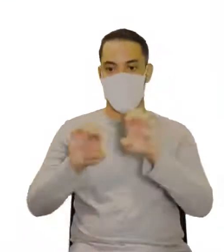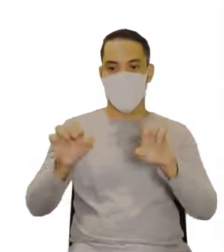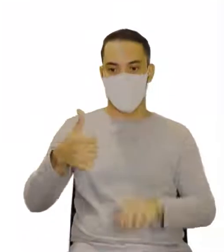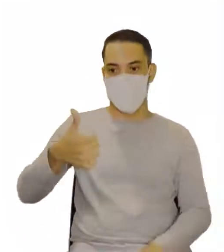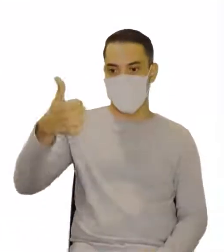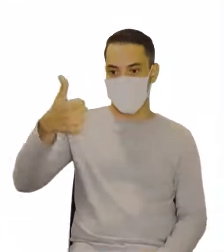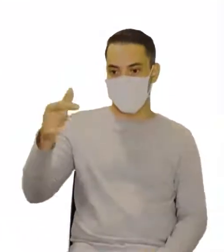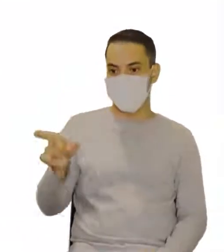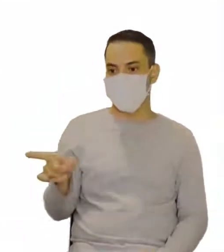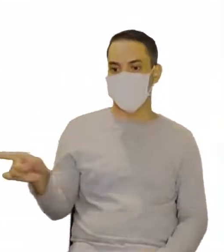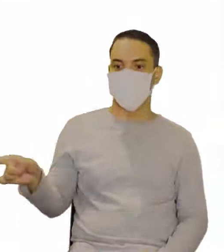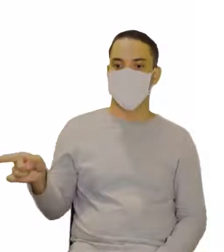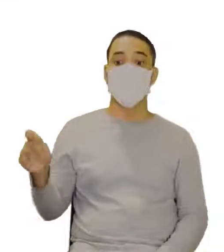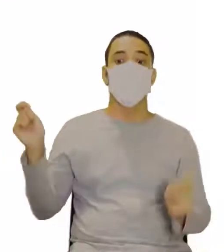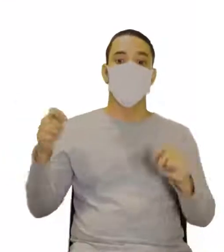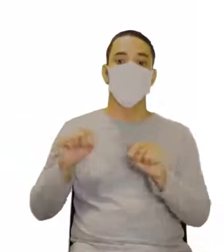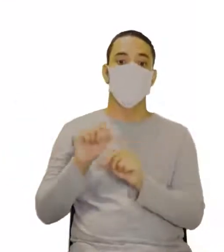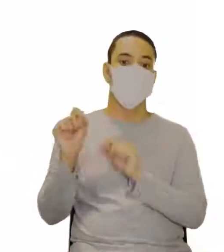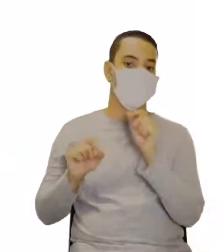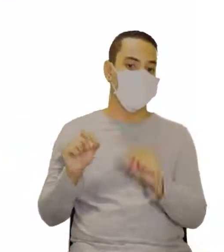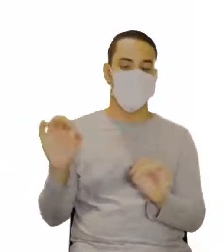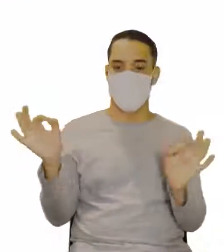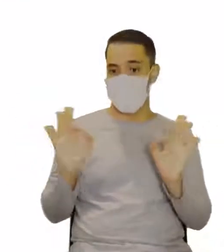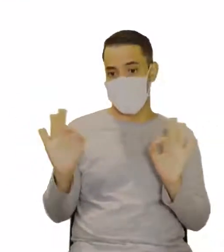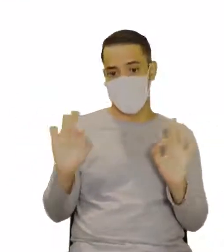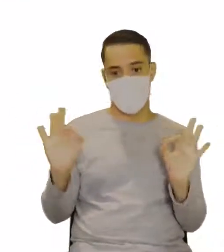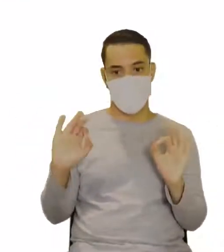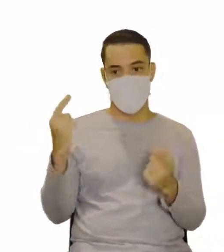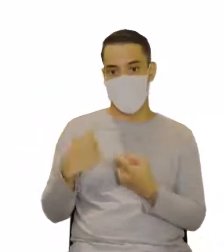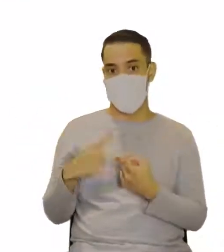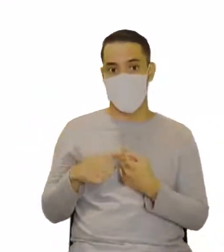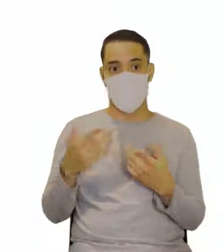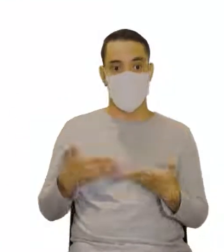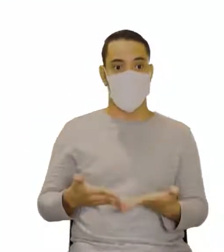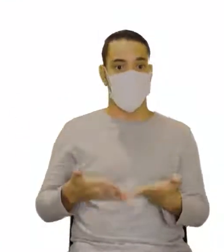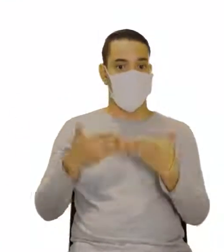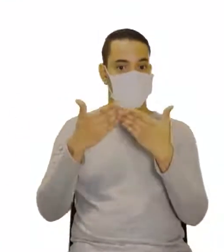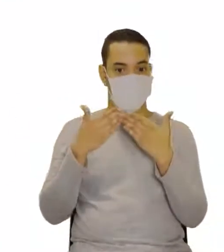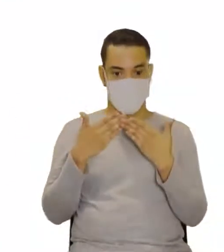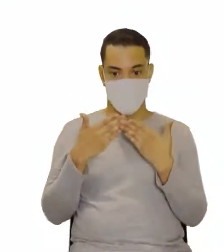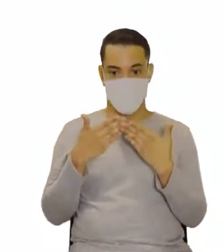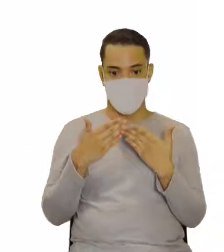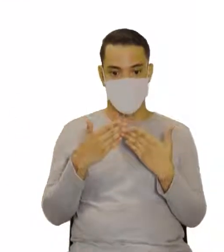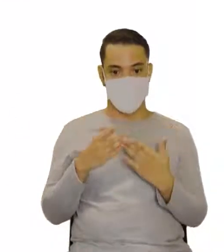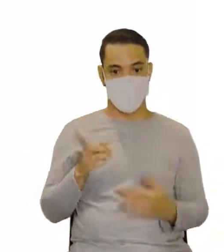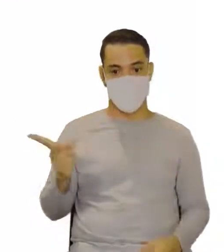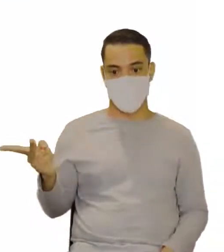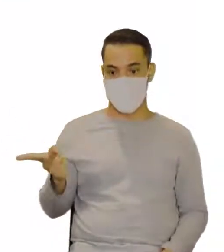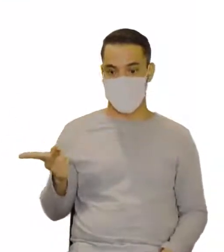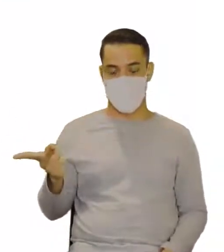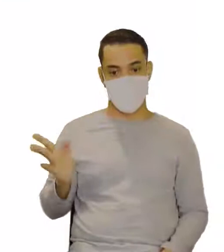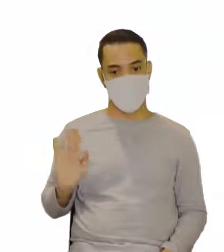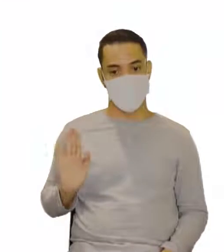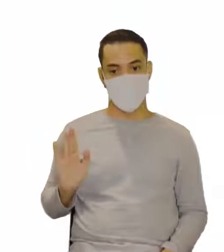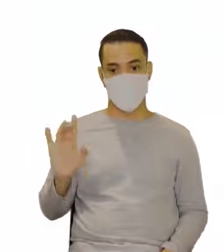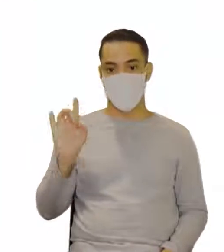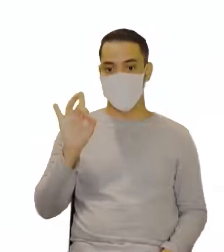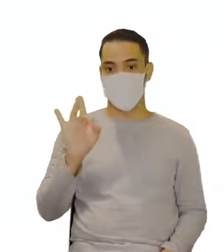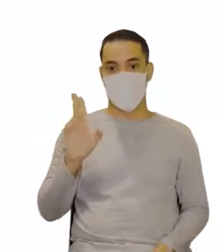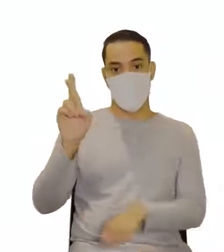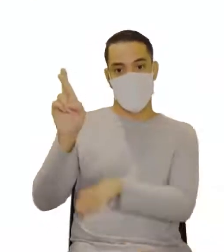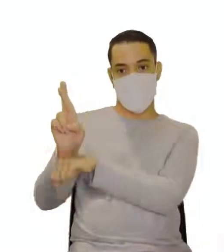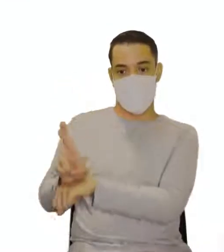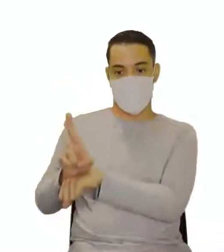dá mais para fazer aí? Nada, pessoal, por quê? Porque a questão está pedindo tanto isso quanto isso aqui. Então, eu vou só reservar